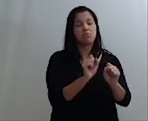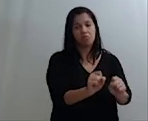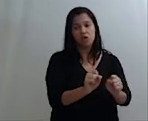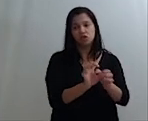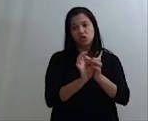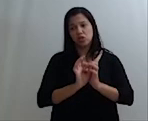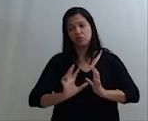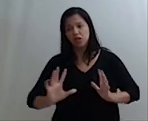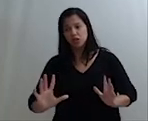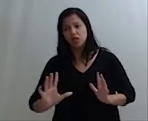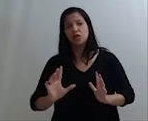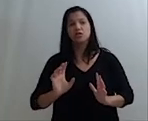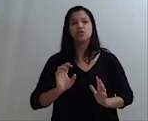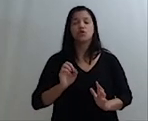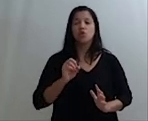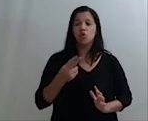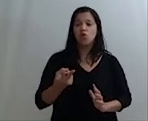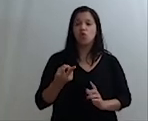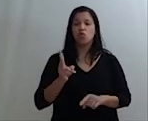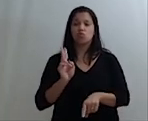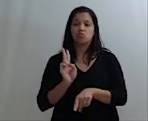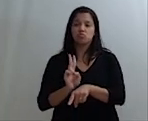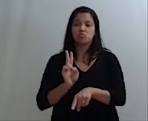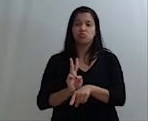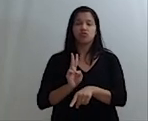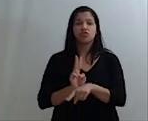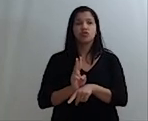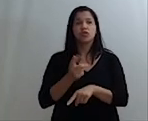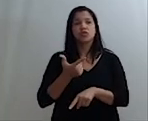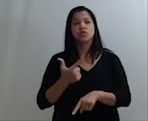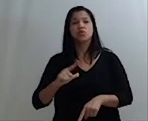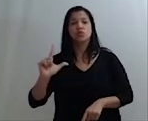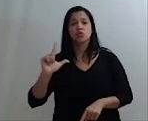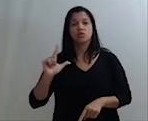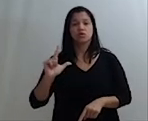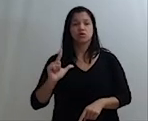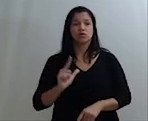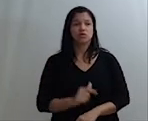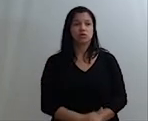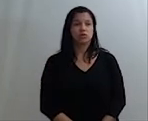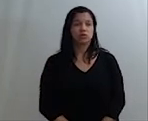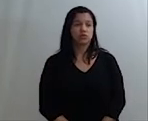com aplicação de medidas cautelares diversas Muito obrigado